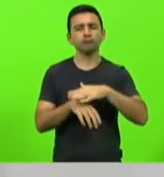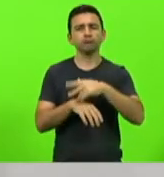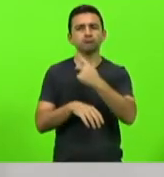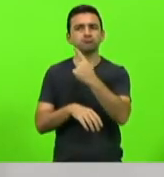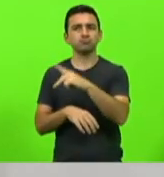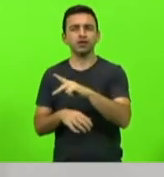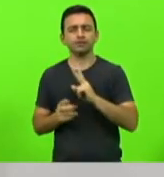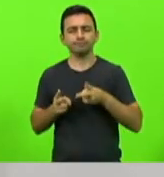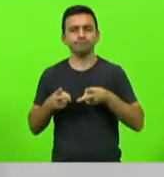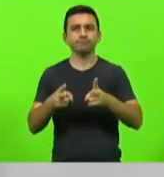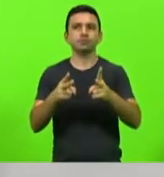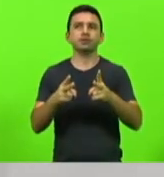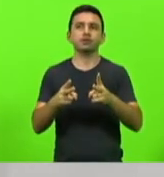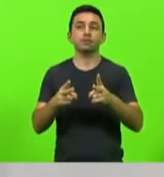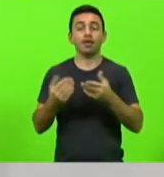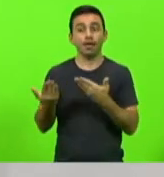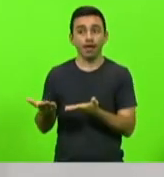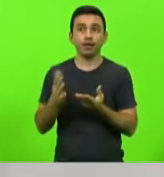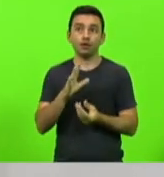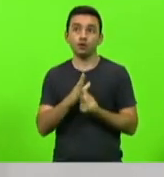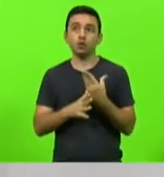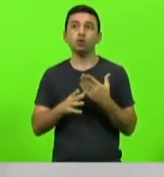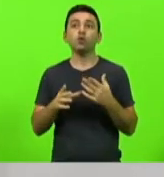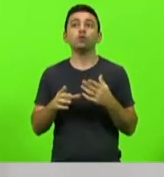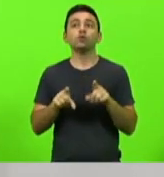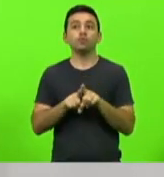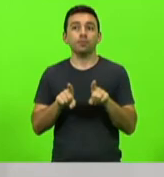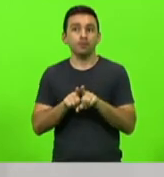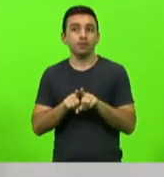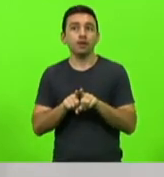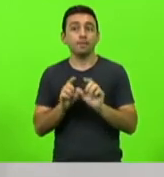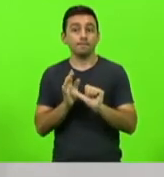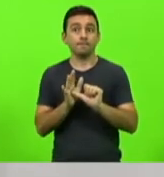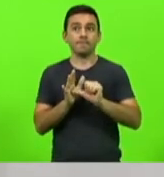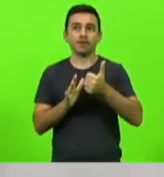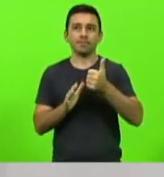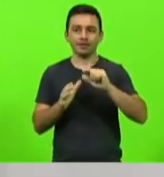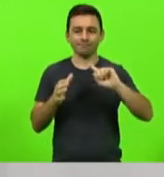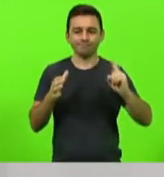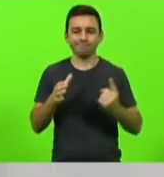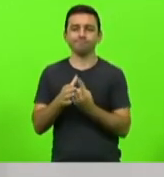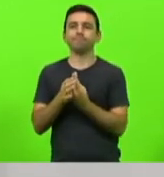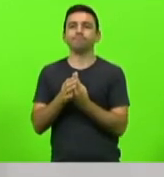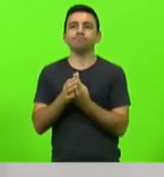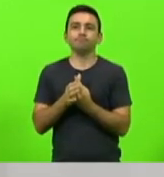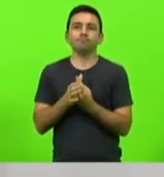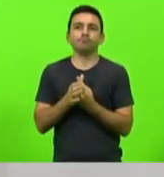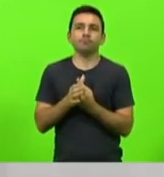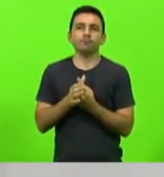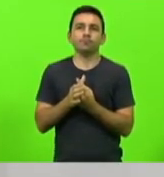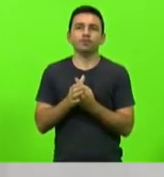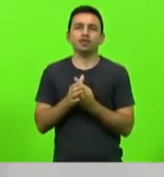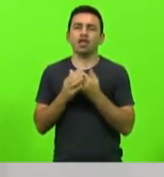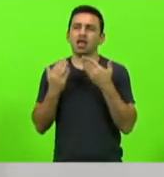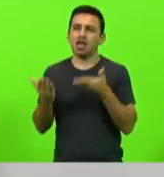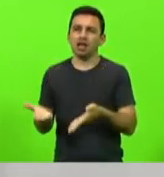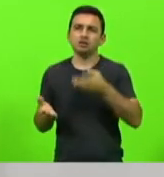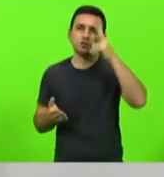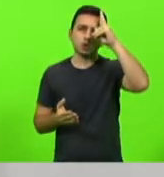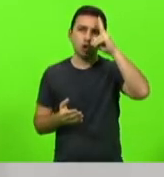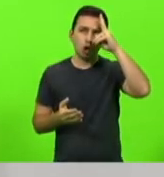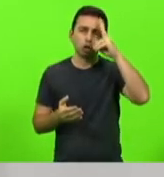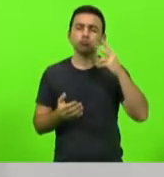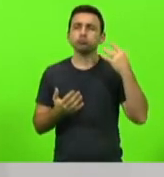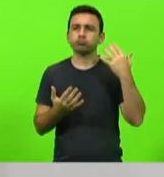sendo uma de suas fundadoras e uma das primeiras filiadas. É uma das grandes históricas